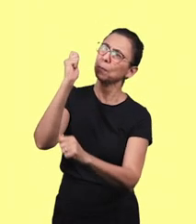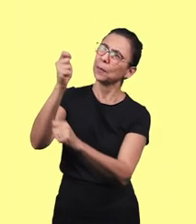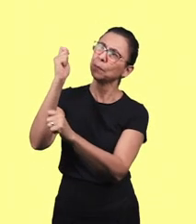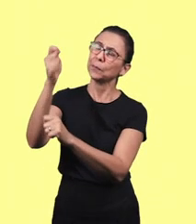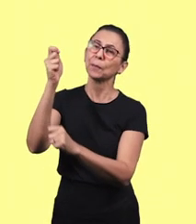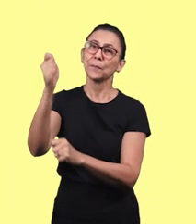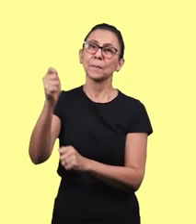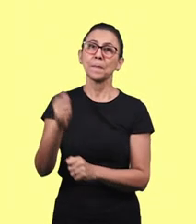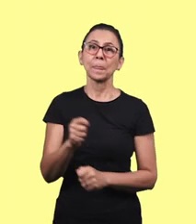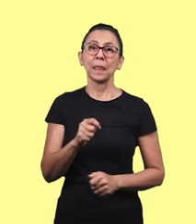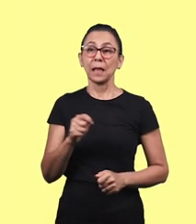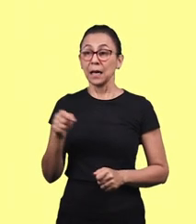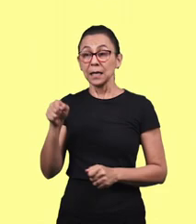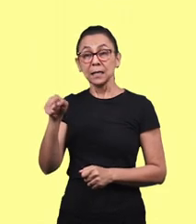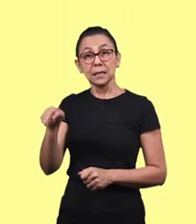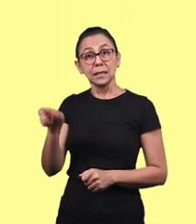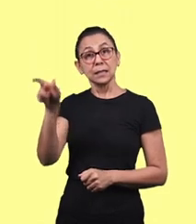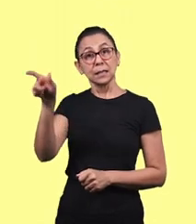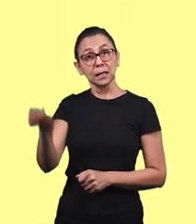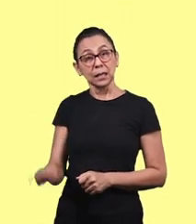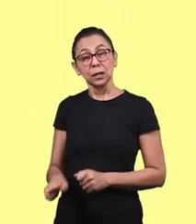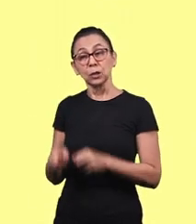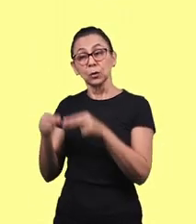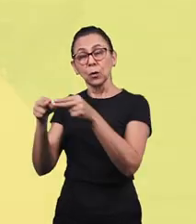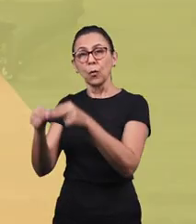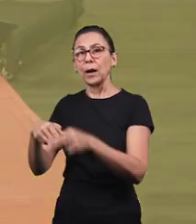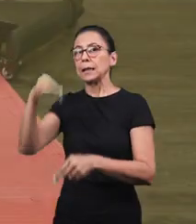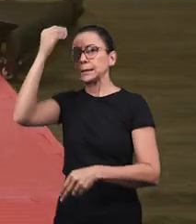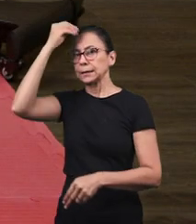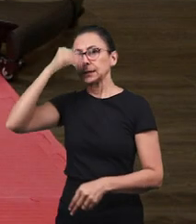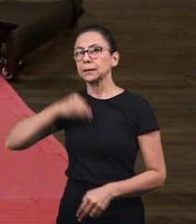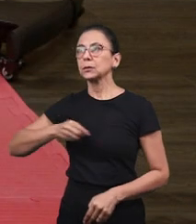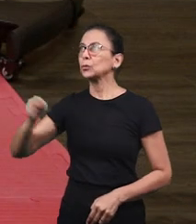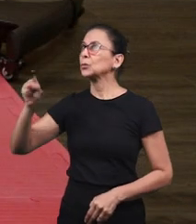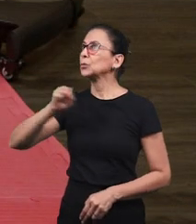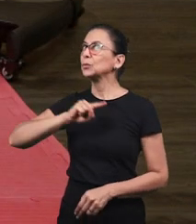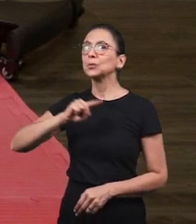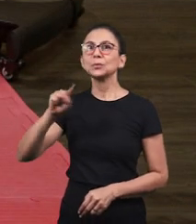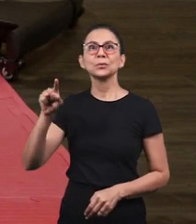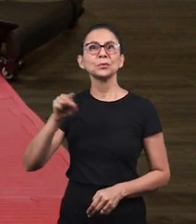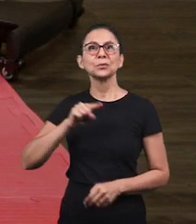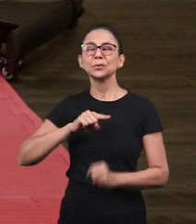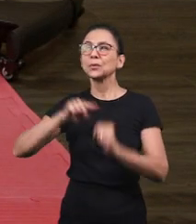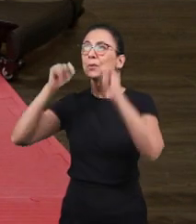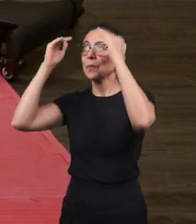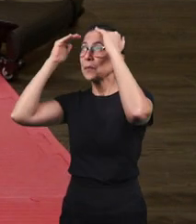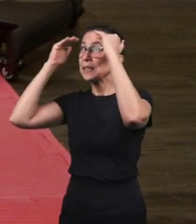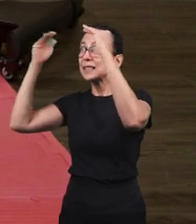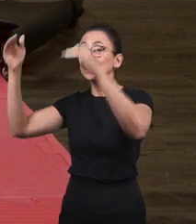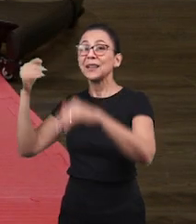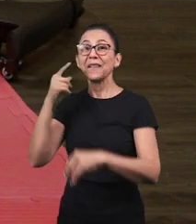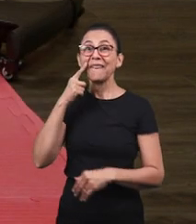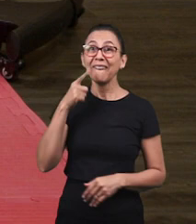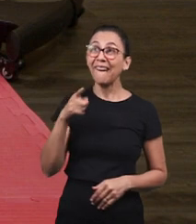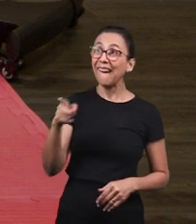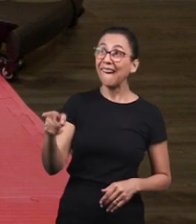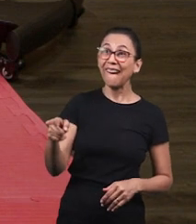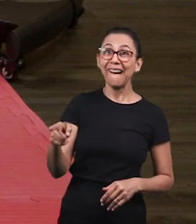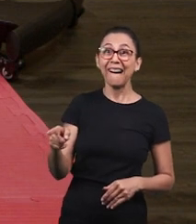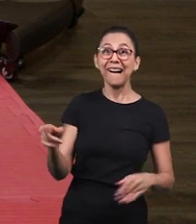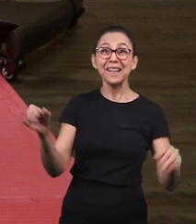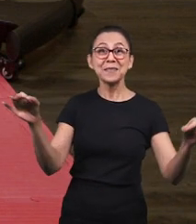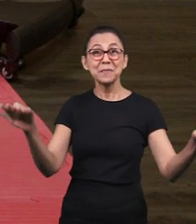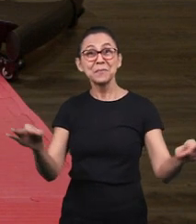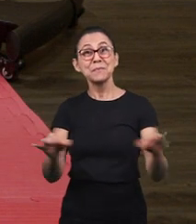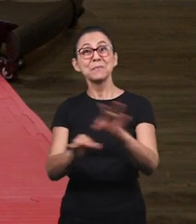fé viva. Ele confiou na palavra de Deus, ele obedeceu a Deus e vejam só, a